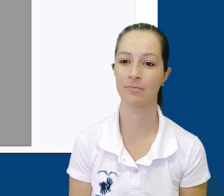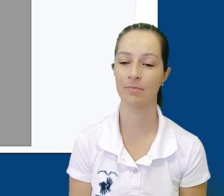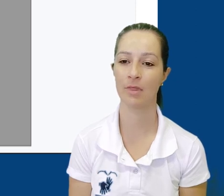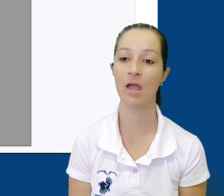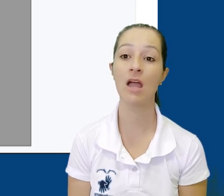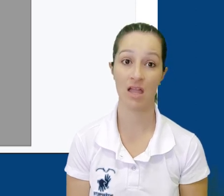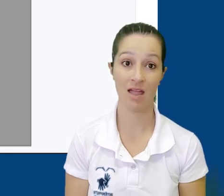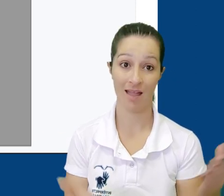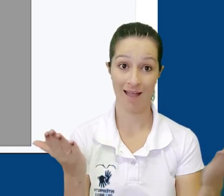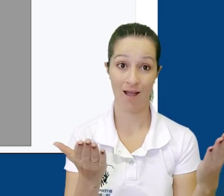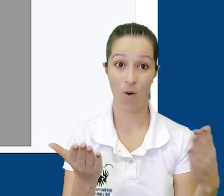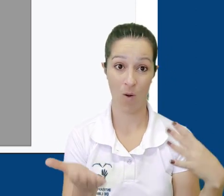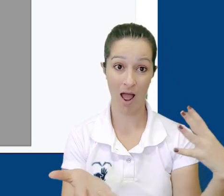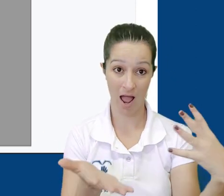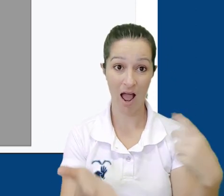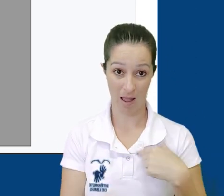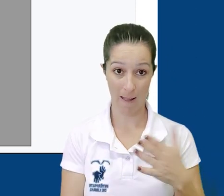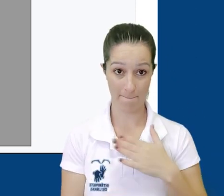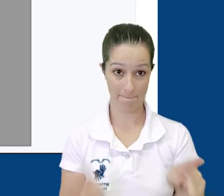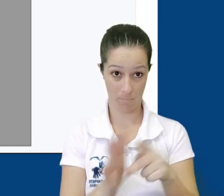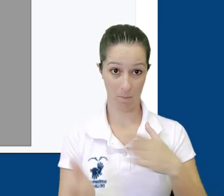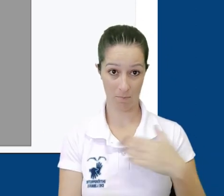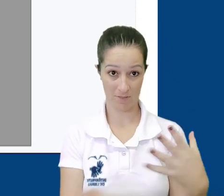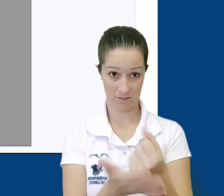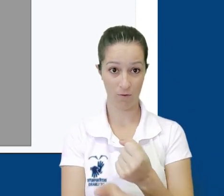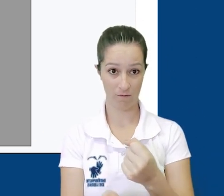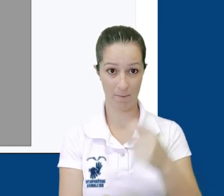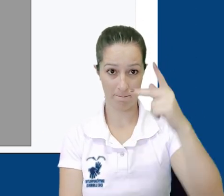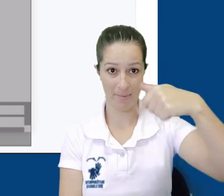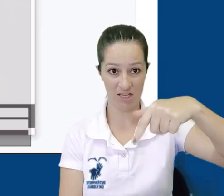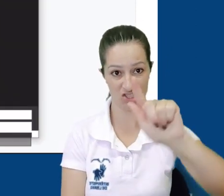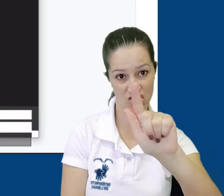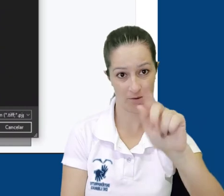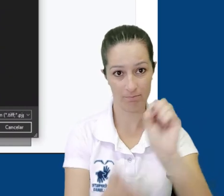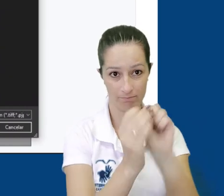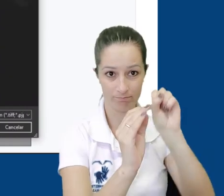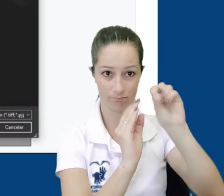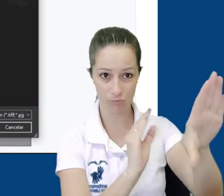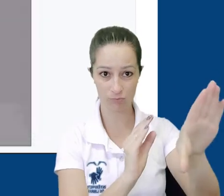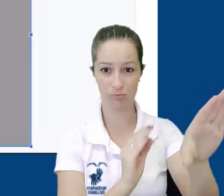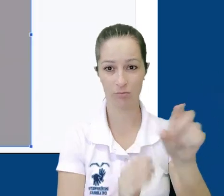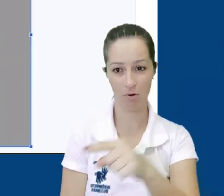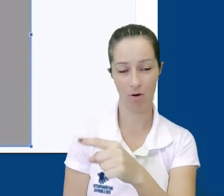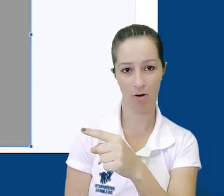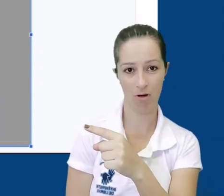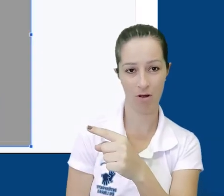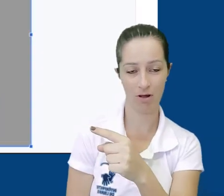oi e agora vou utilizar a imagem que fiz agora pouco e fiz o download dela